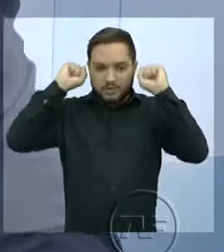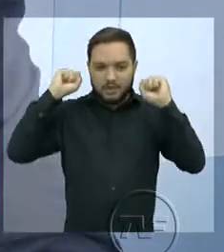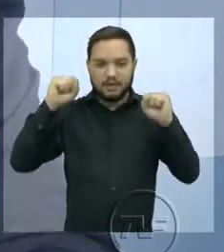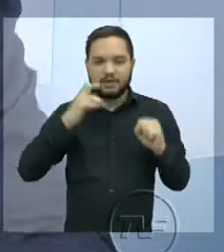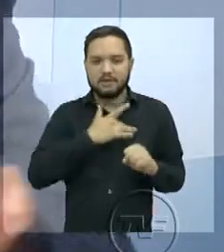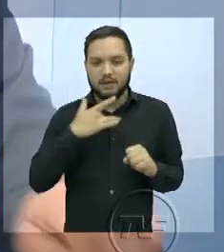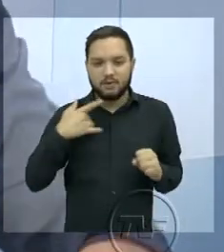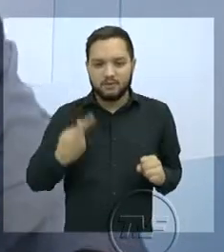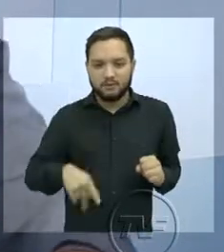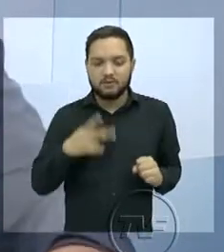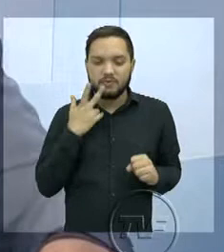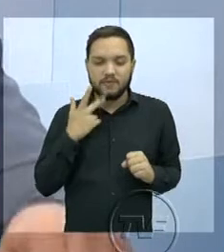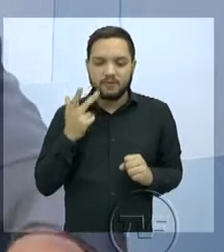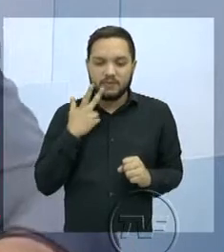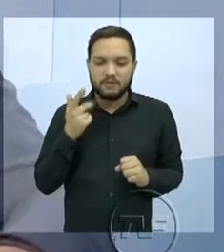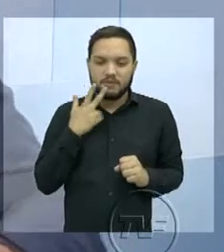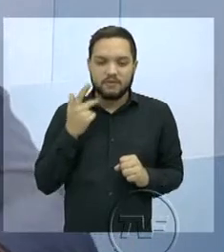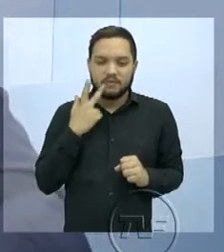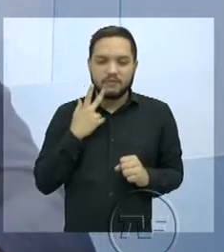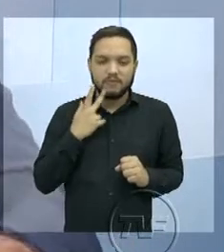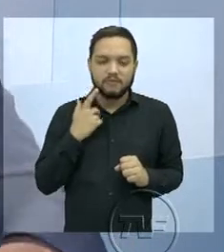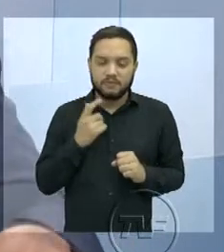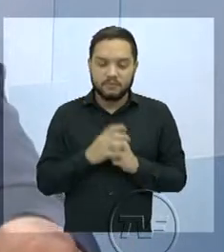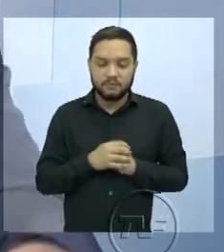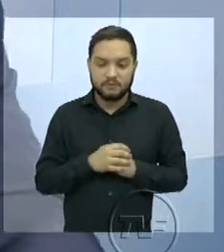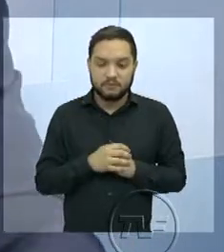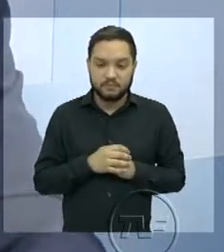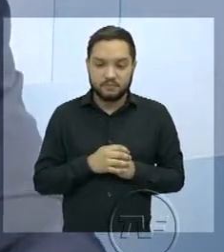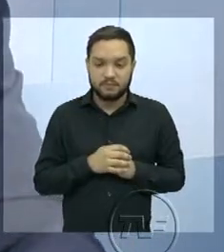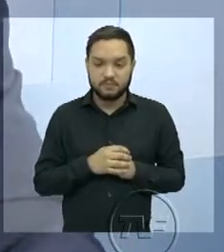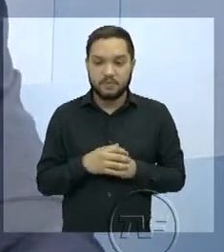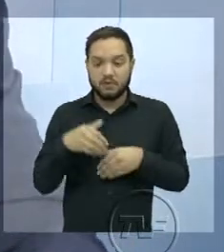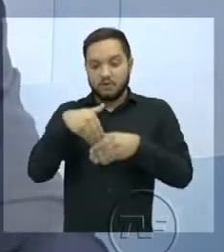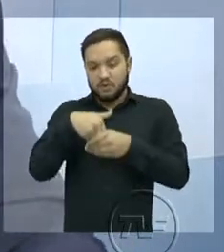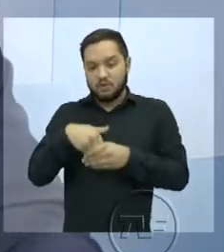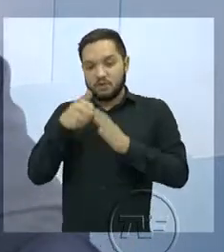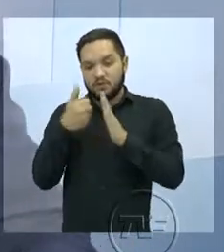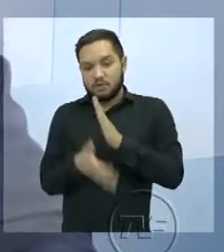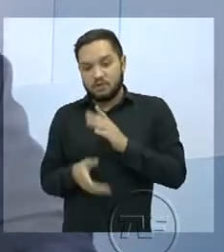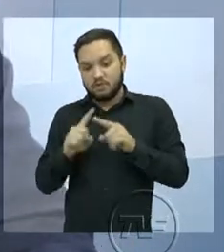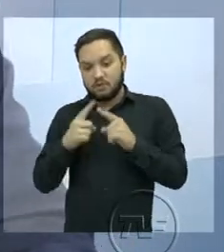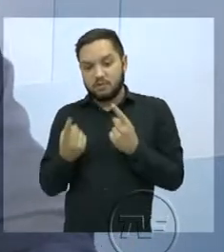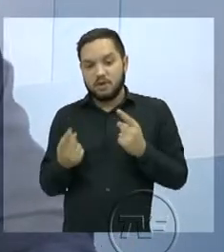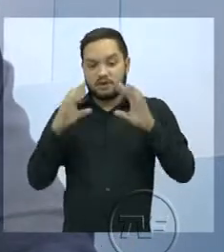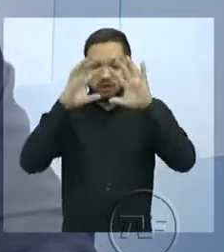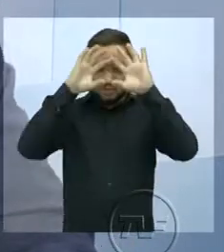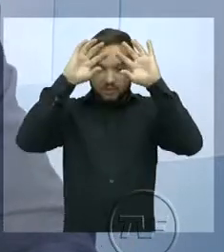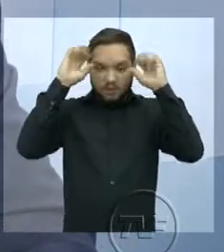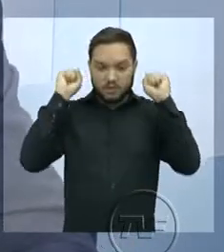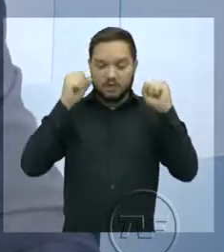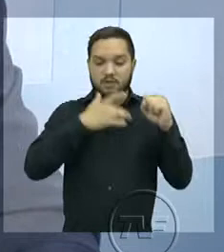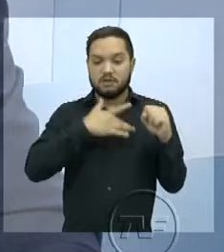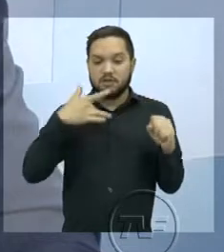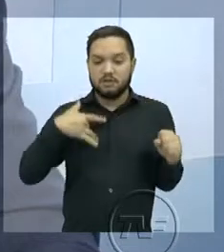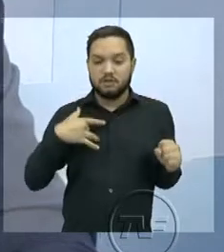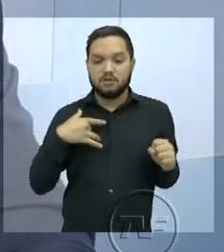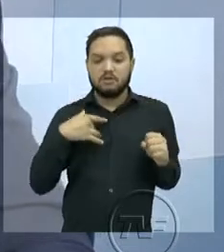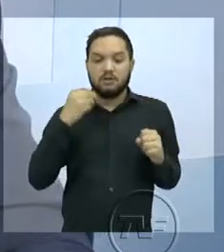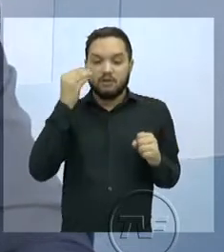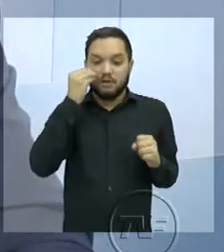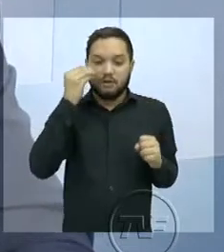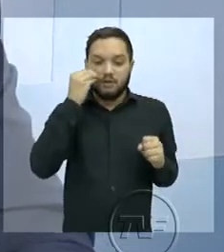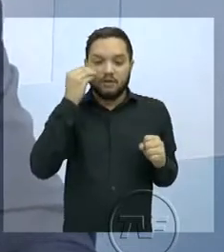nós conseguimos, apesar de termos perdido aqui na votação, conseguimos no Conselho Municipal de Saúde fazer com que o